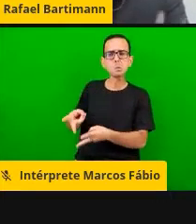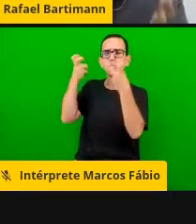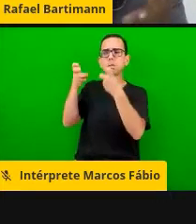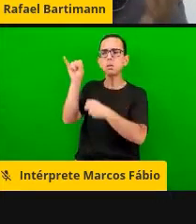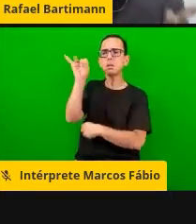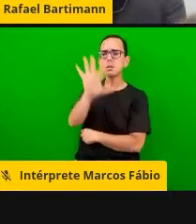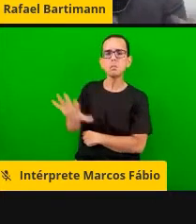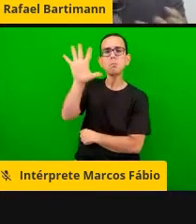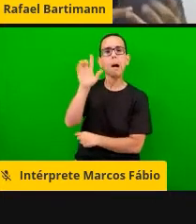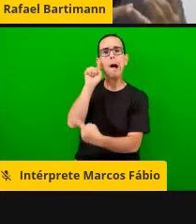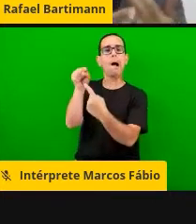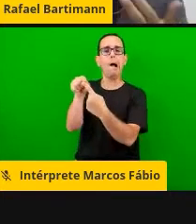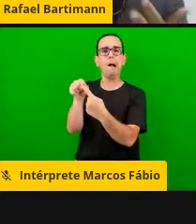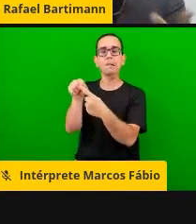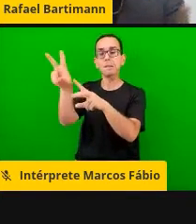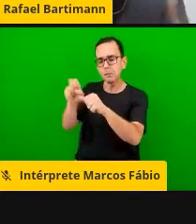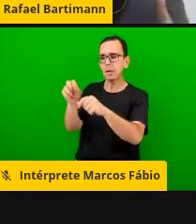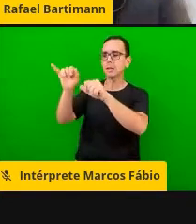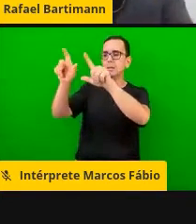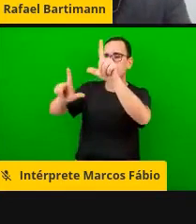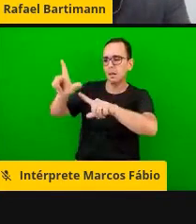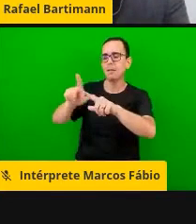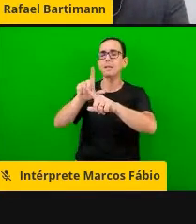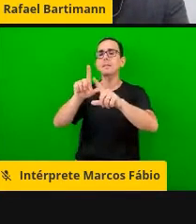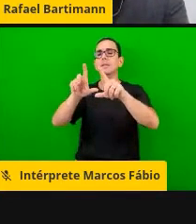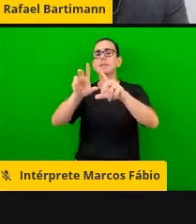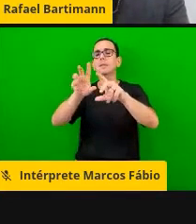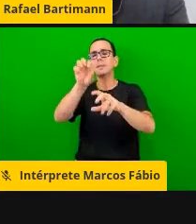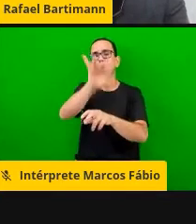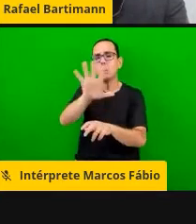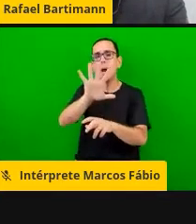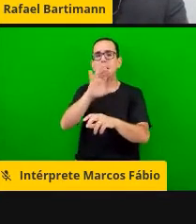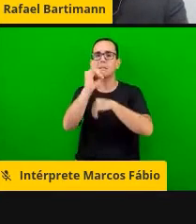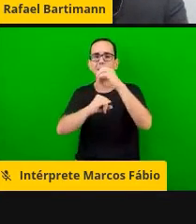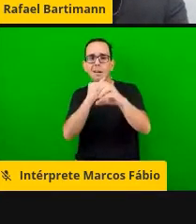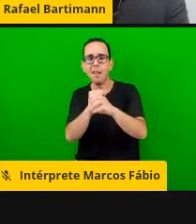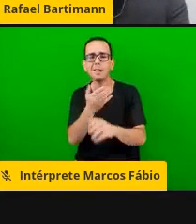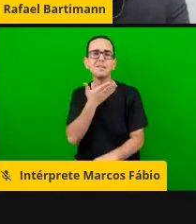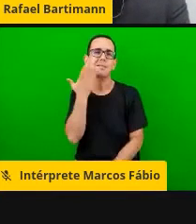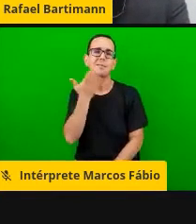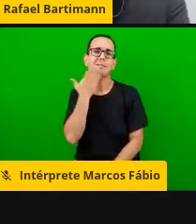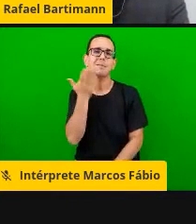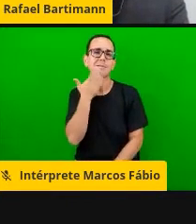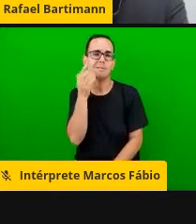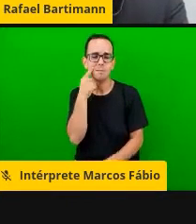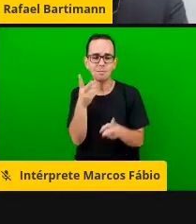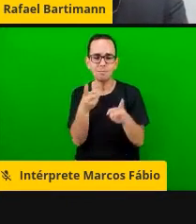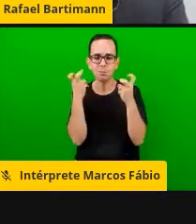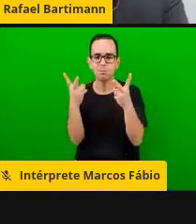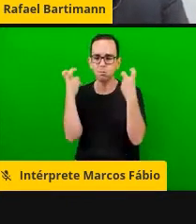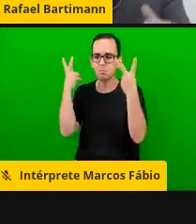sabe. Consome da TV, consome da internet, eles têm essa facilidade hoje para consumir essas